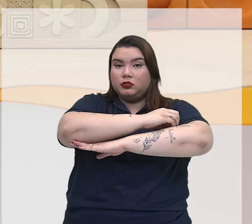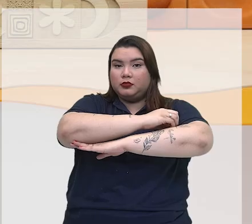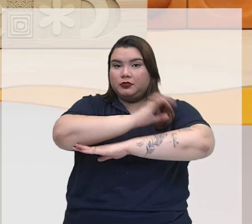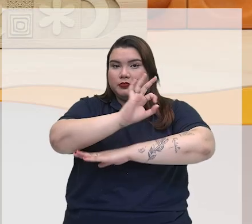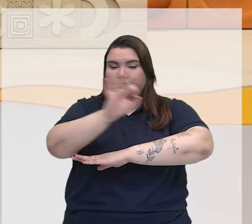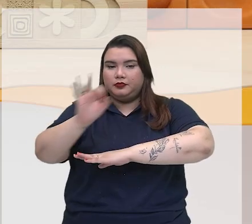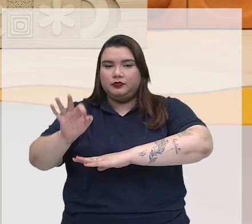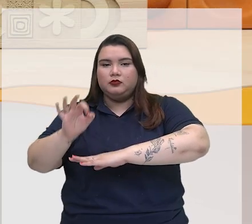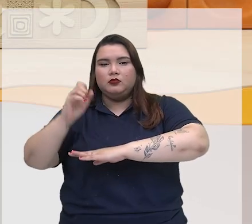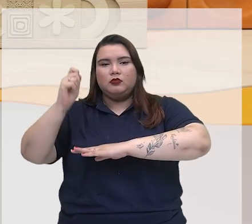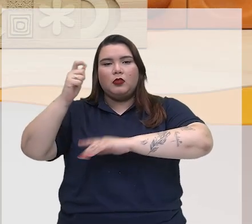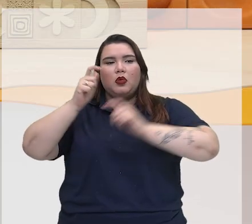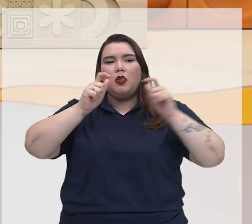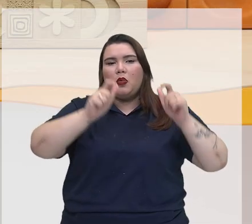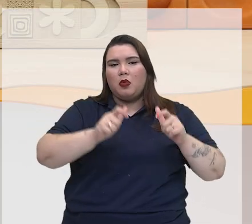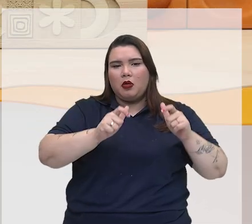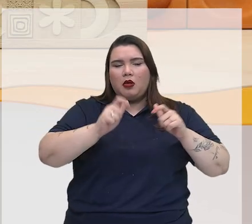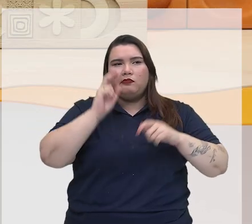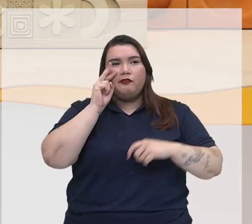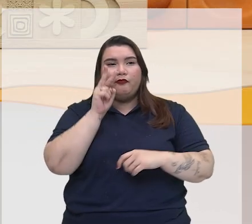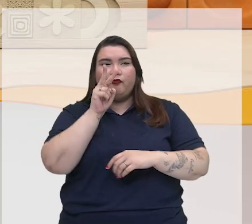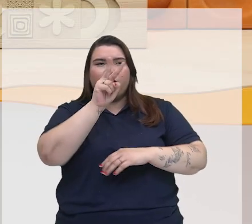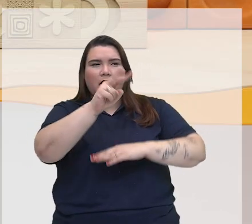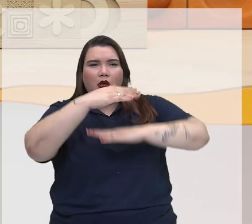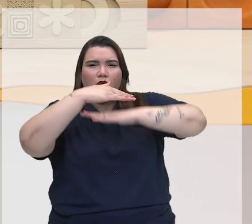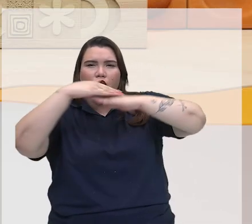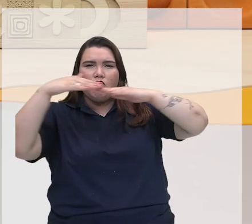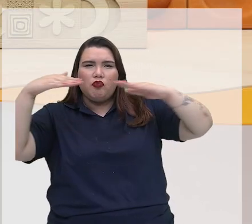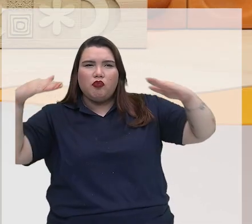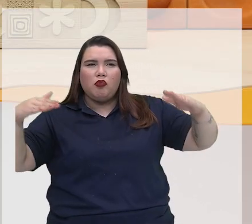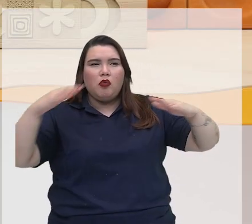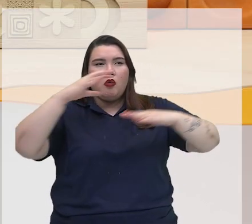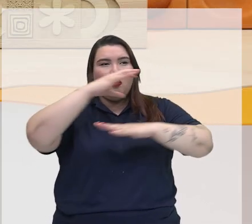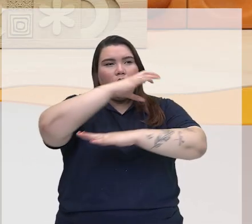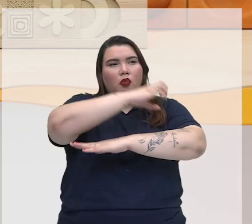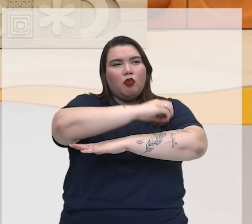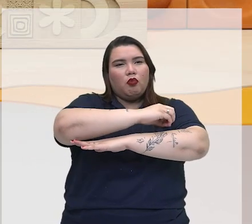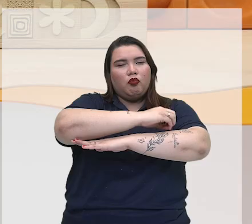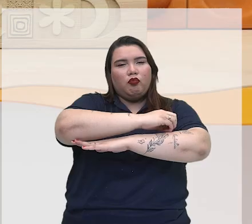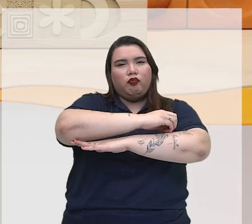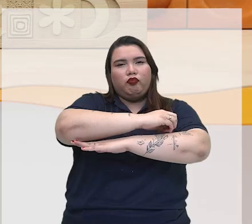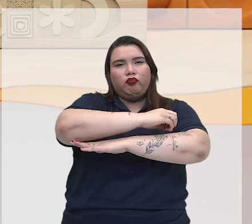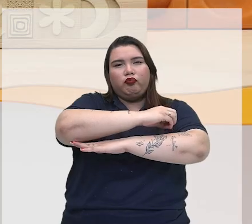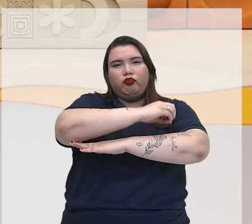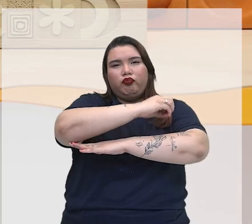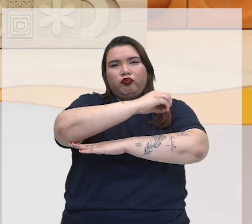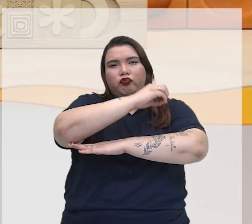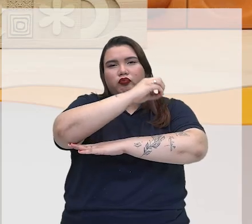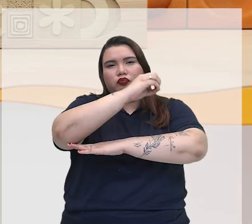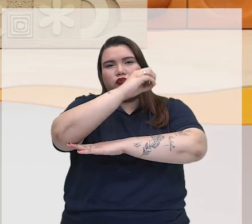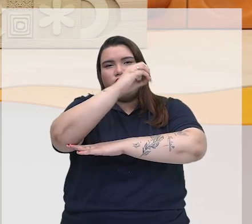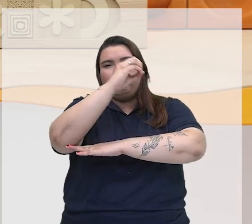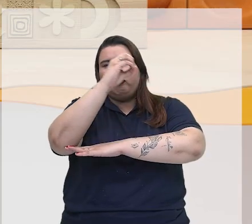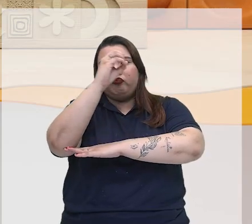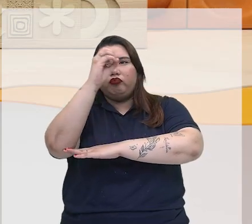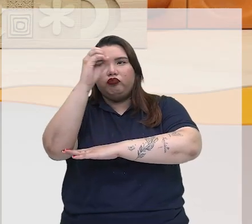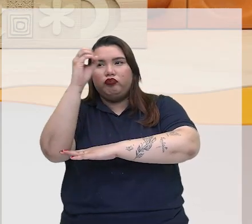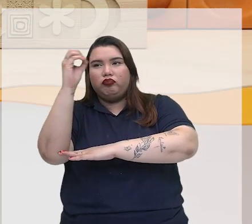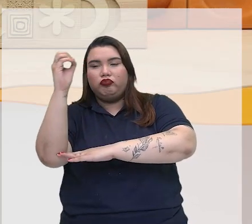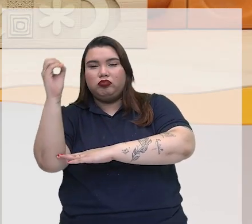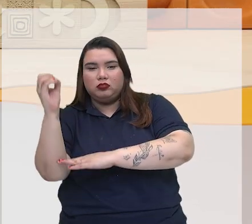lá no horizonte, num ponto bem alto. Ao decorrer do dia, nós temos a